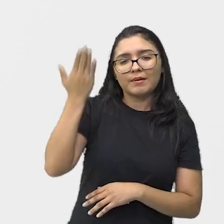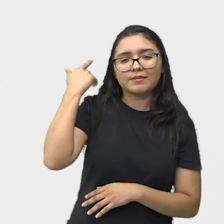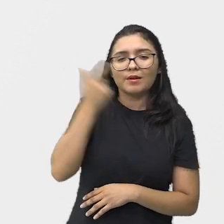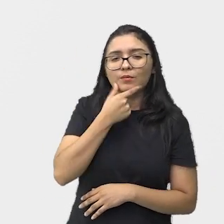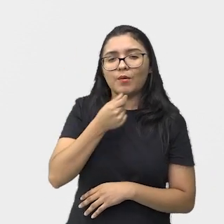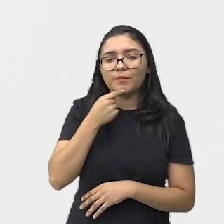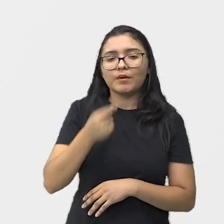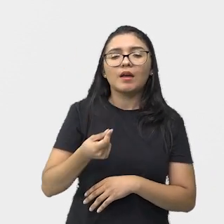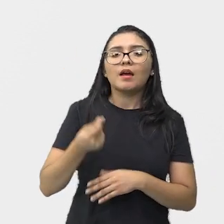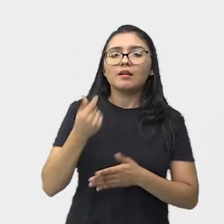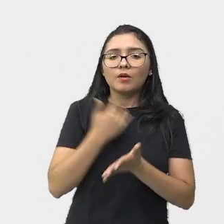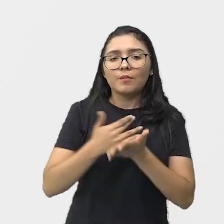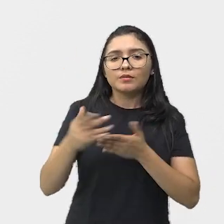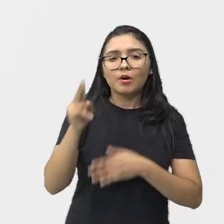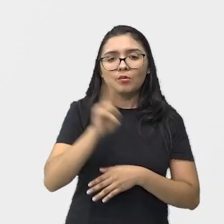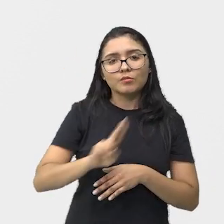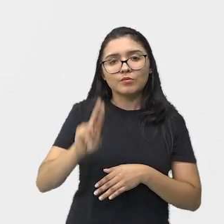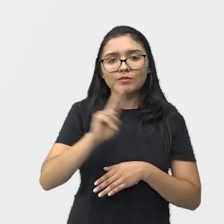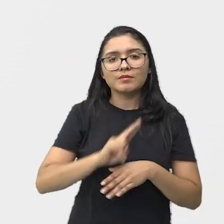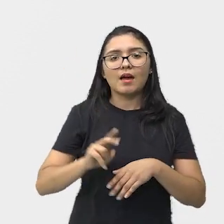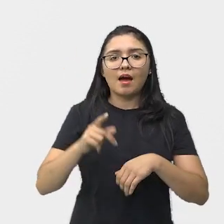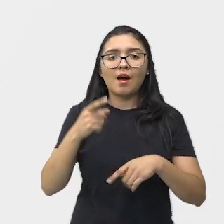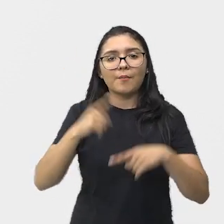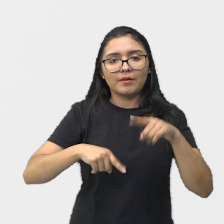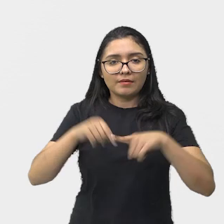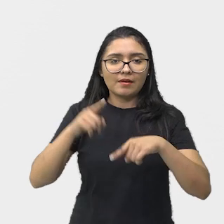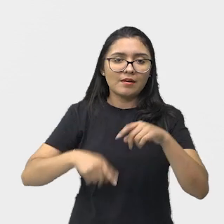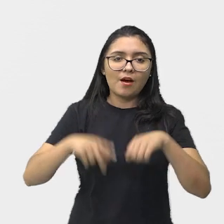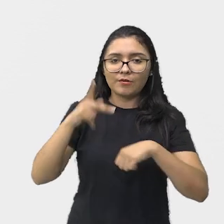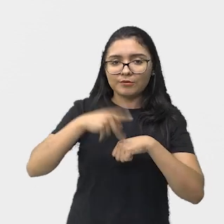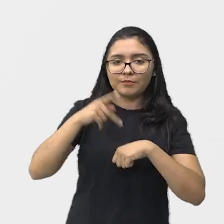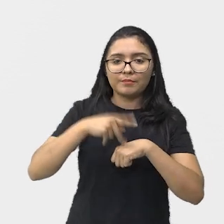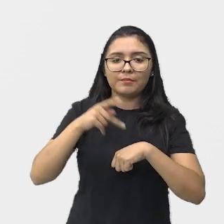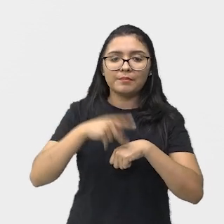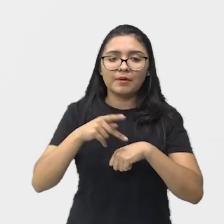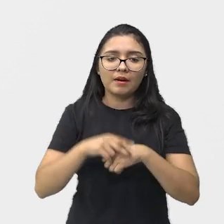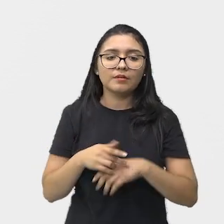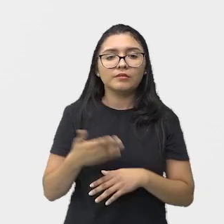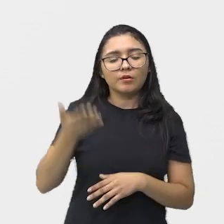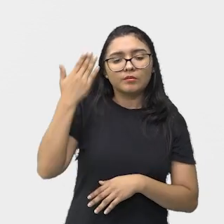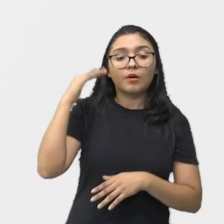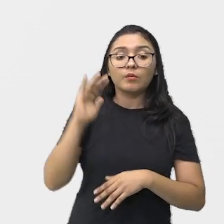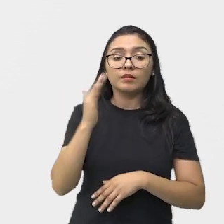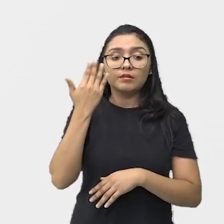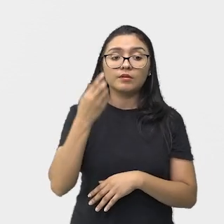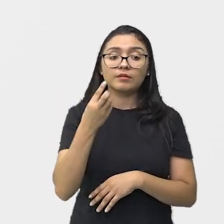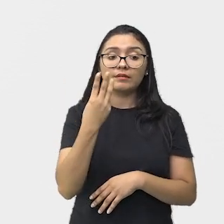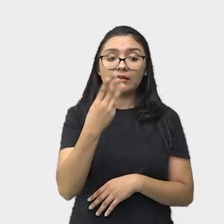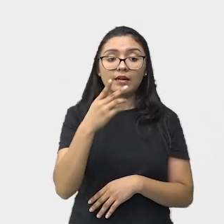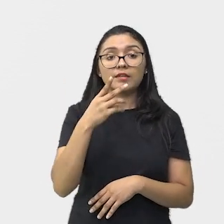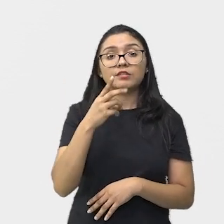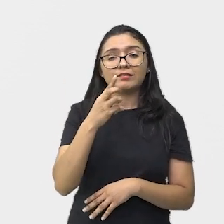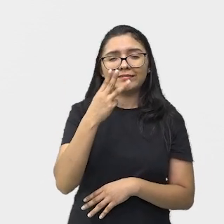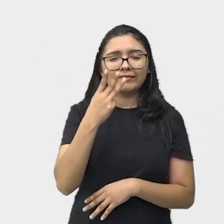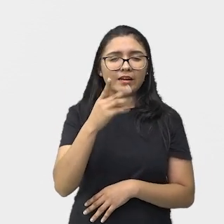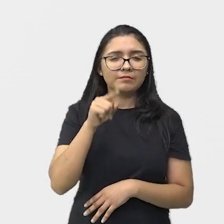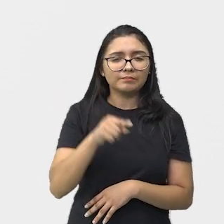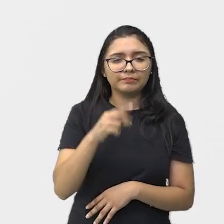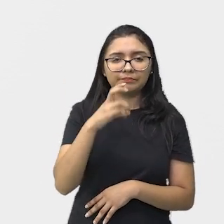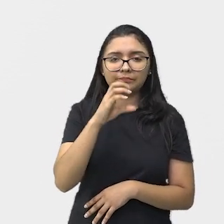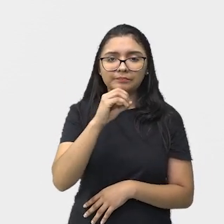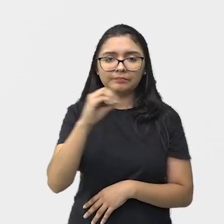de pedra, encerrou-se com o surgimento da escrita, que aconteceu entre 3.500 a 3.000